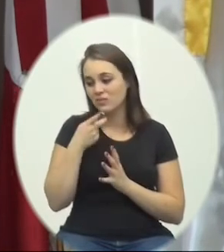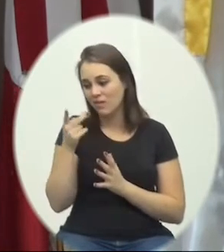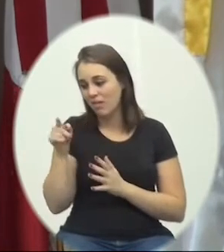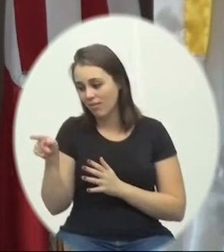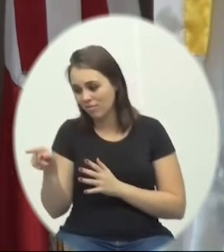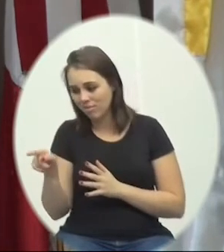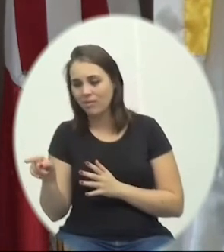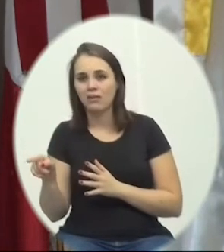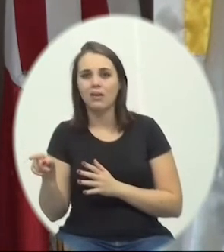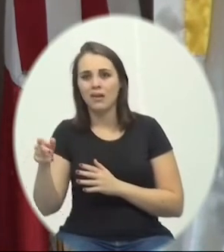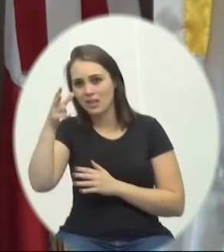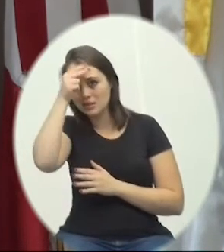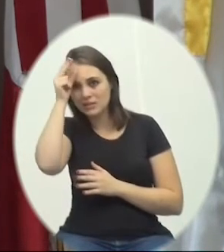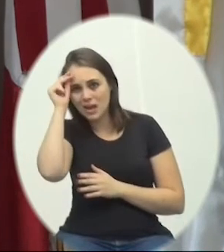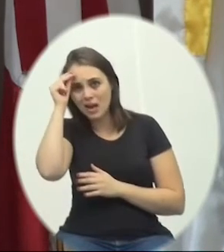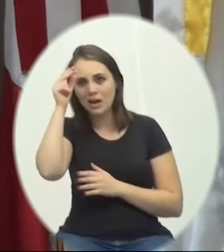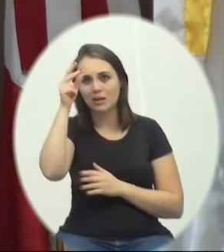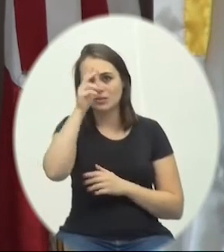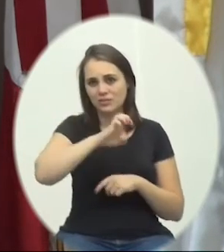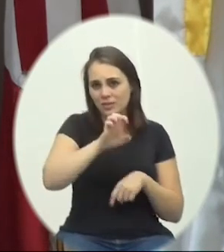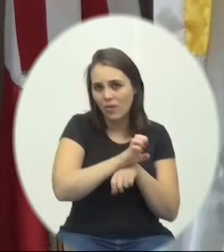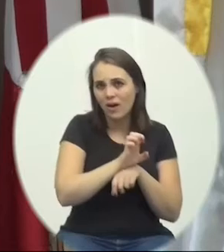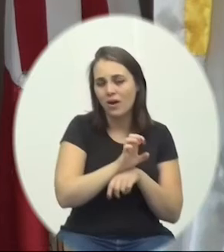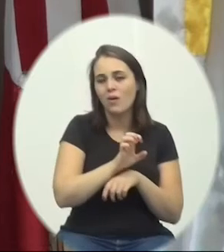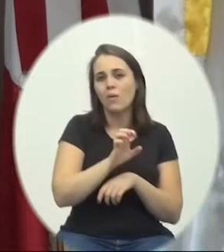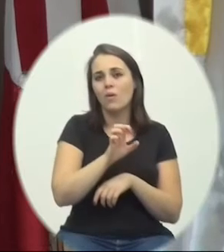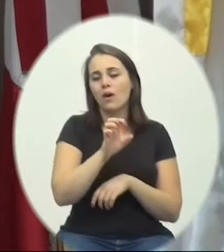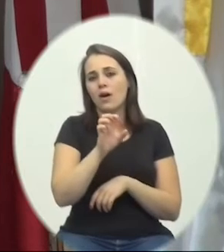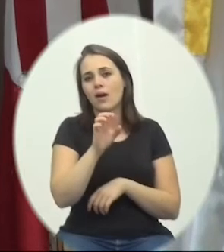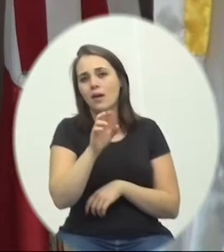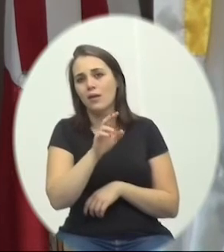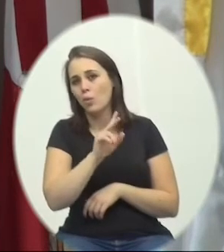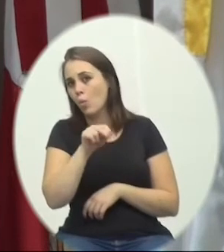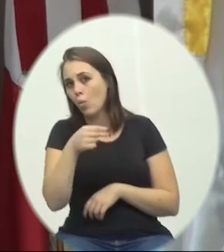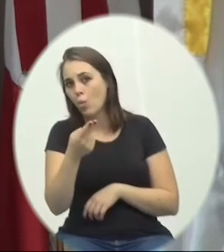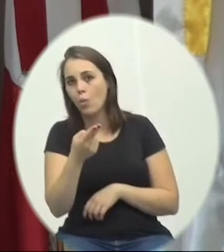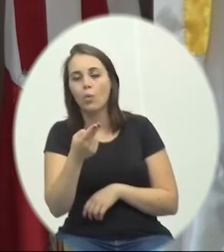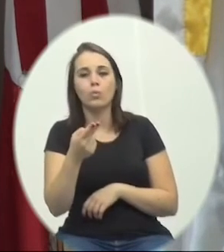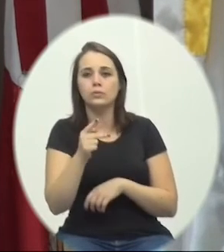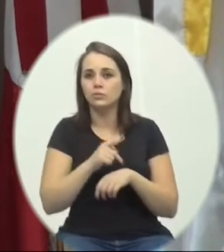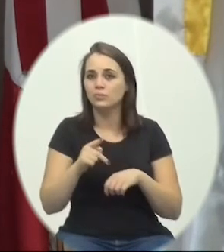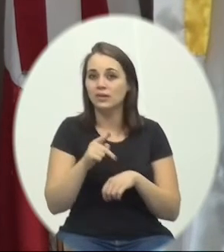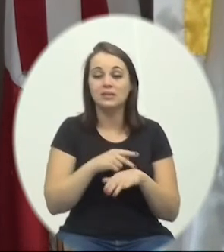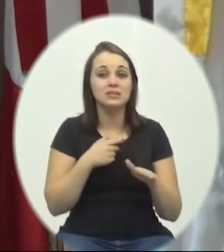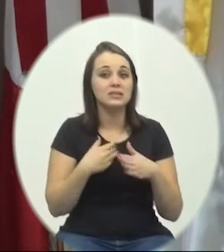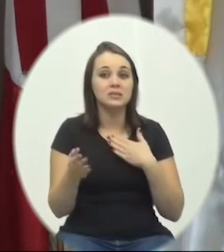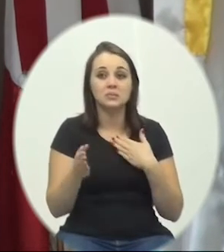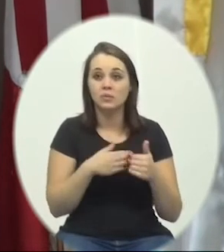ao Executivo Estadual, ao Executivo Nacional. O que importa é que o tratamento